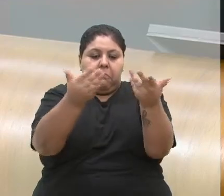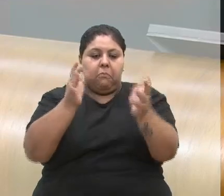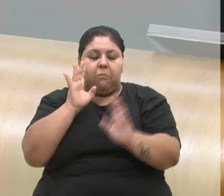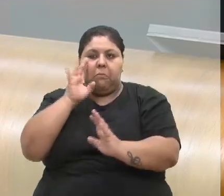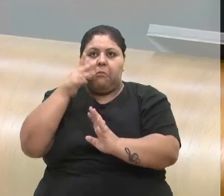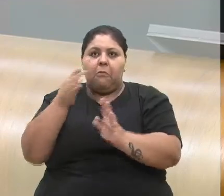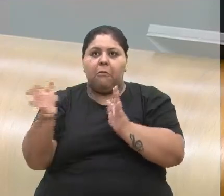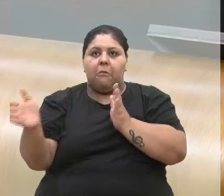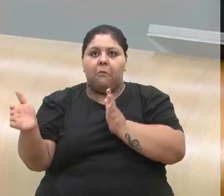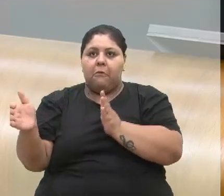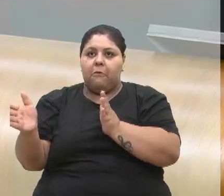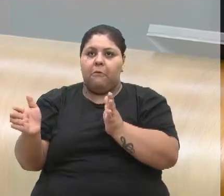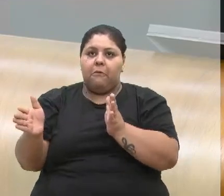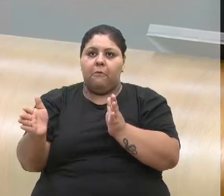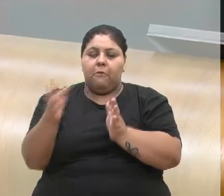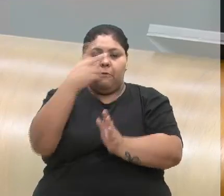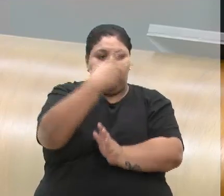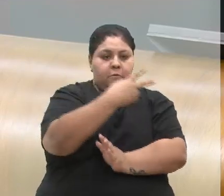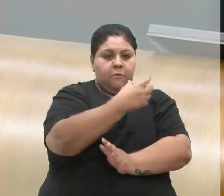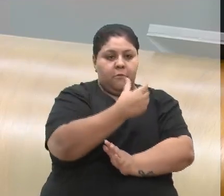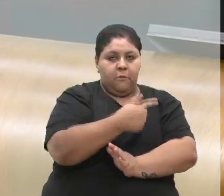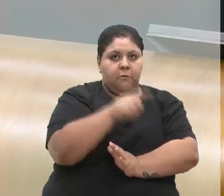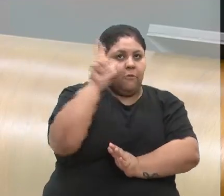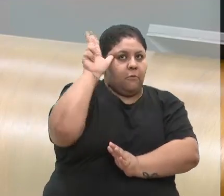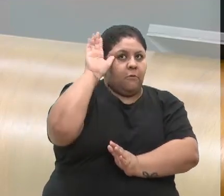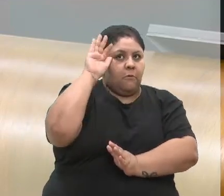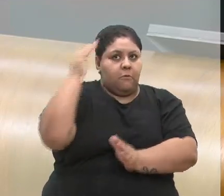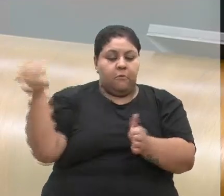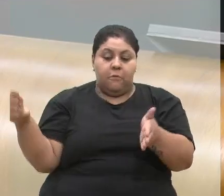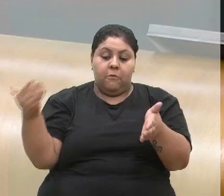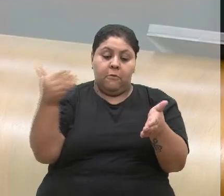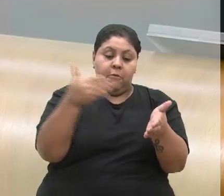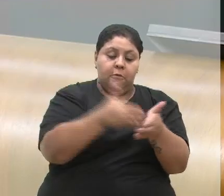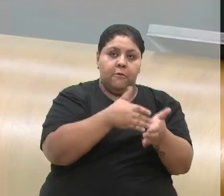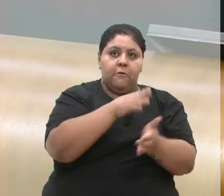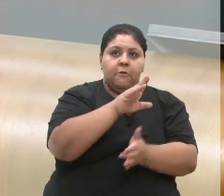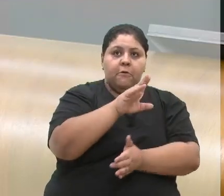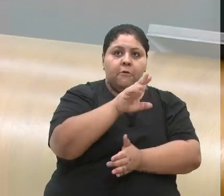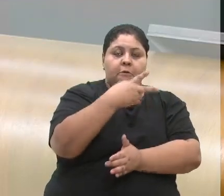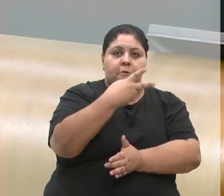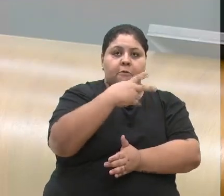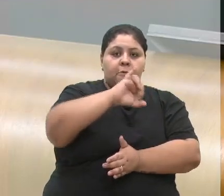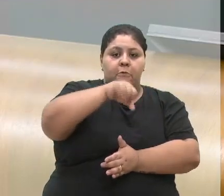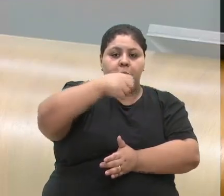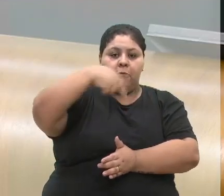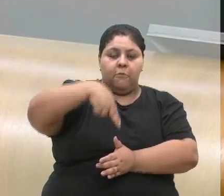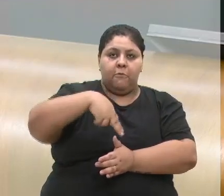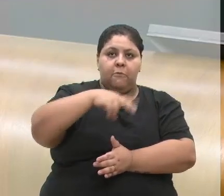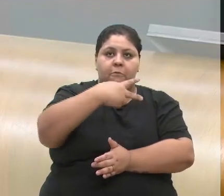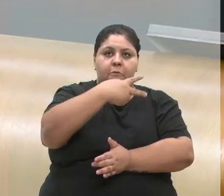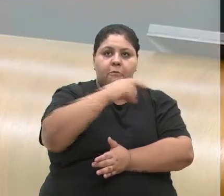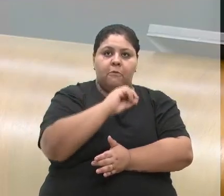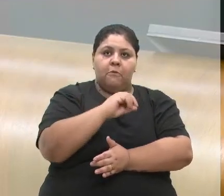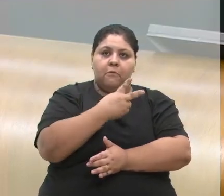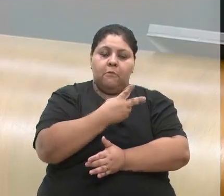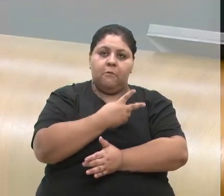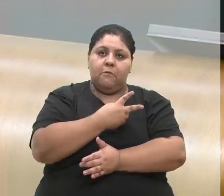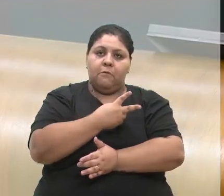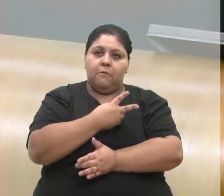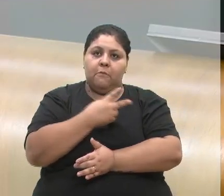entre dias 27 de abril a 2 de junho de